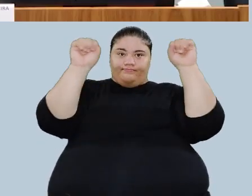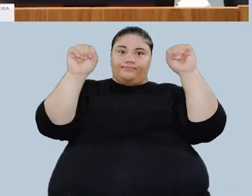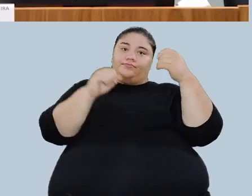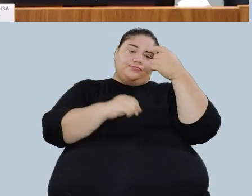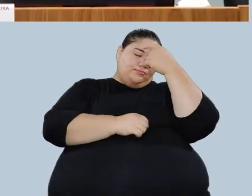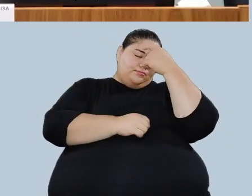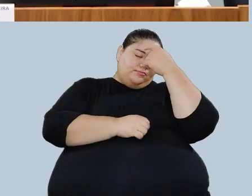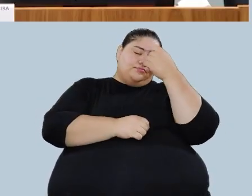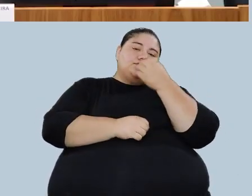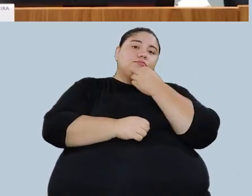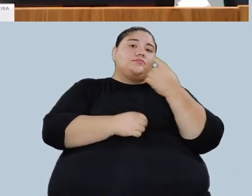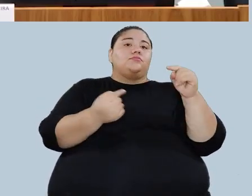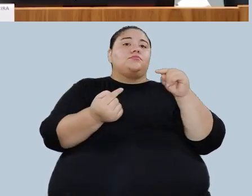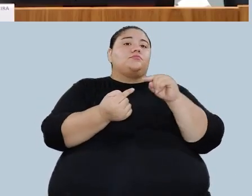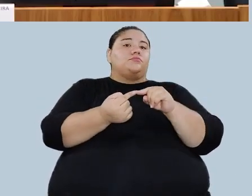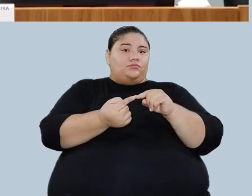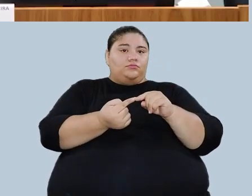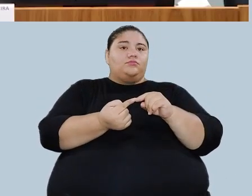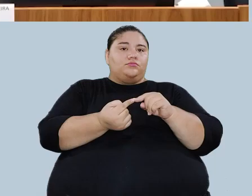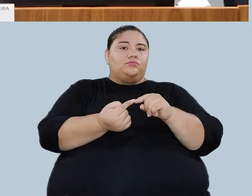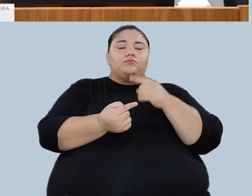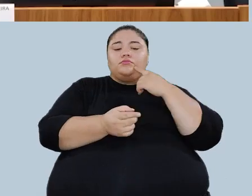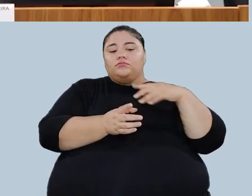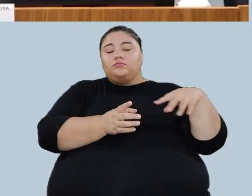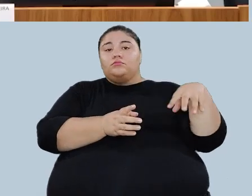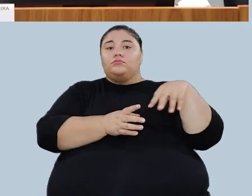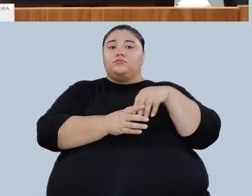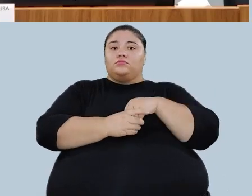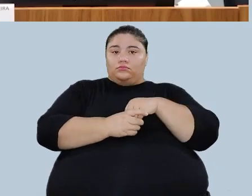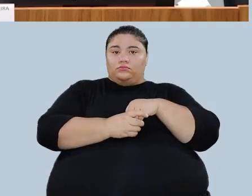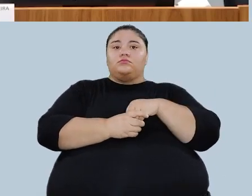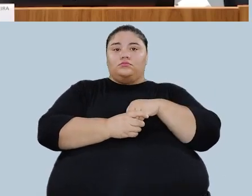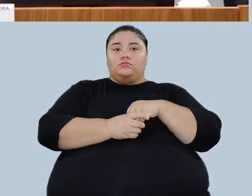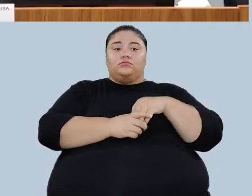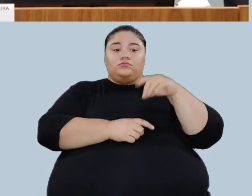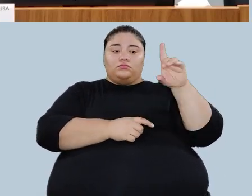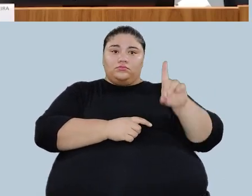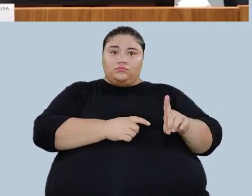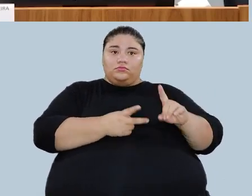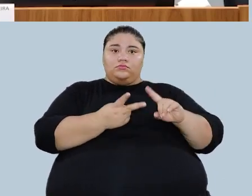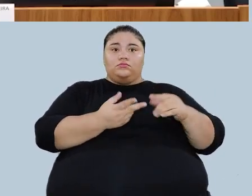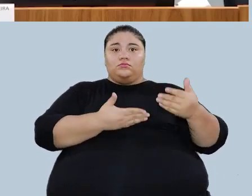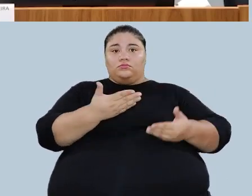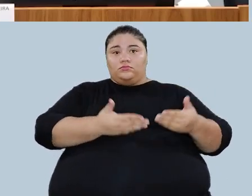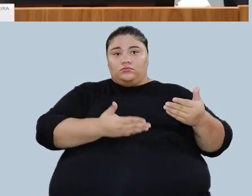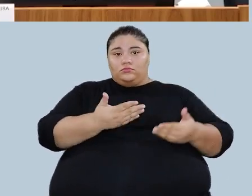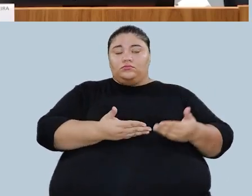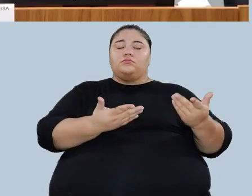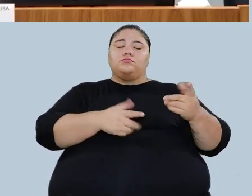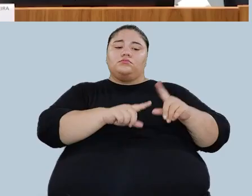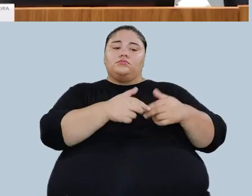que o que se quer é alcançar a maior quantidade, quer dizer, a integração entre bens, serviços e direitos. Hoje em dia é muito difícil você